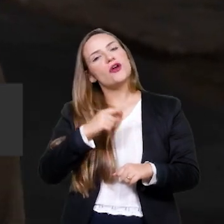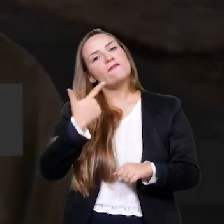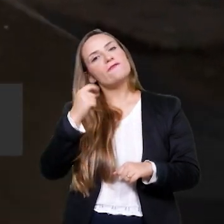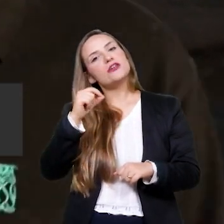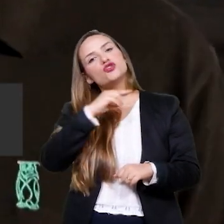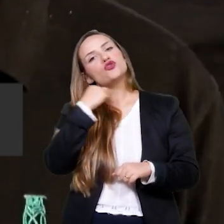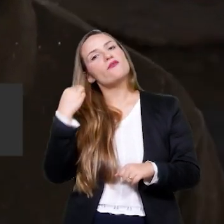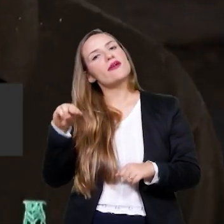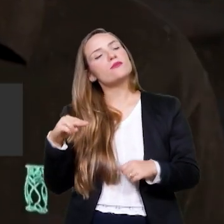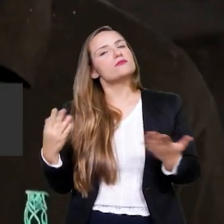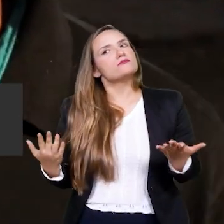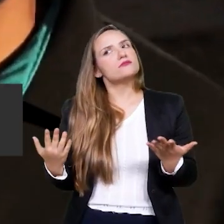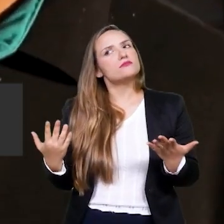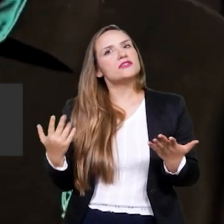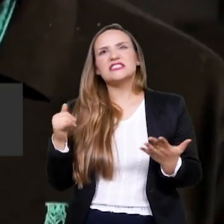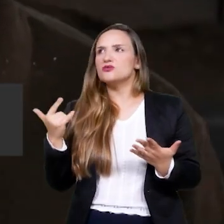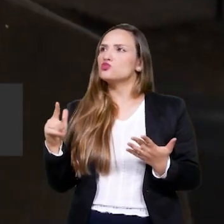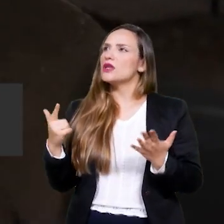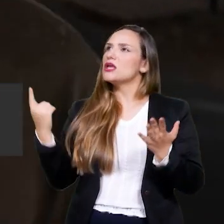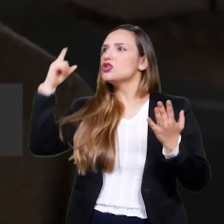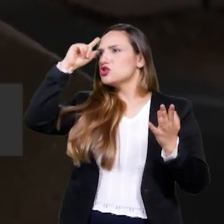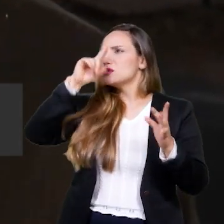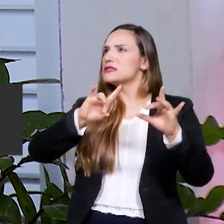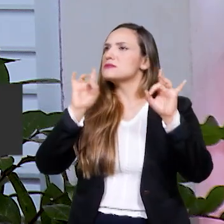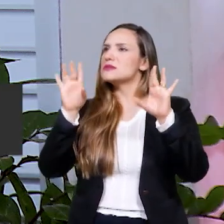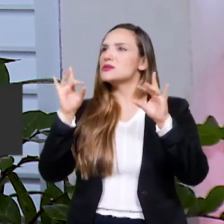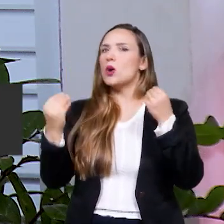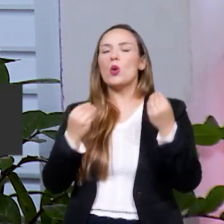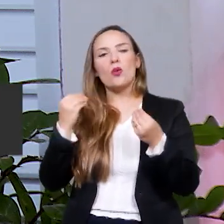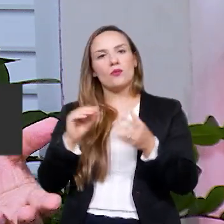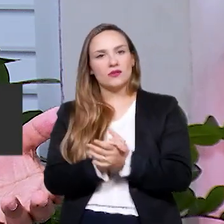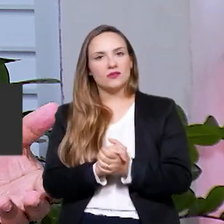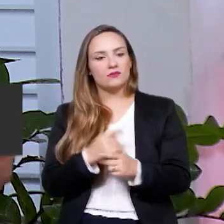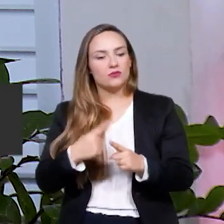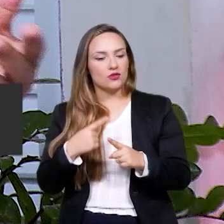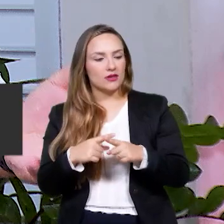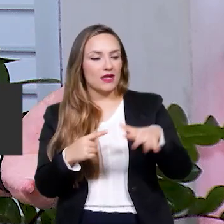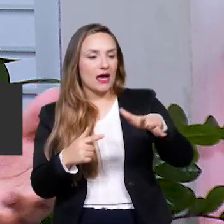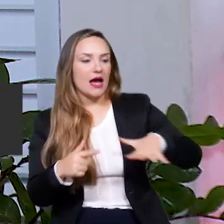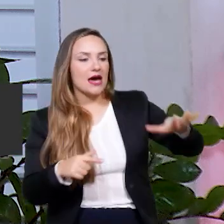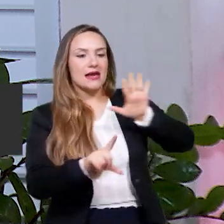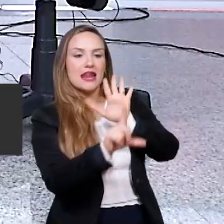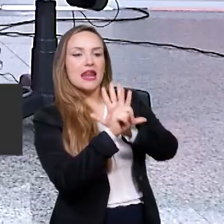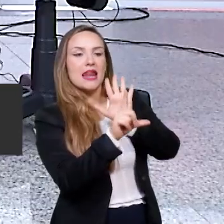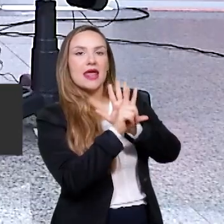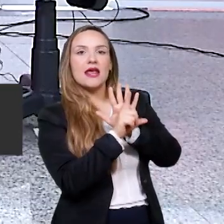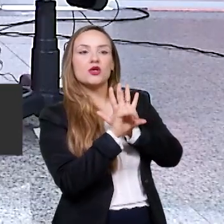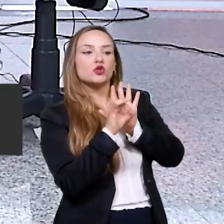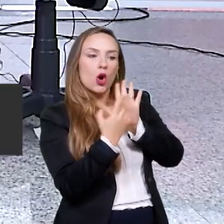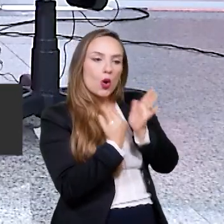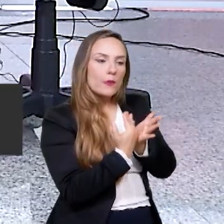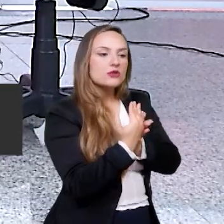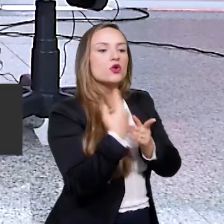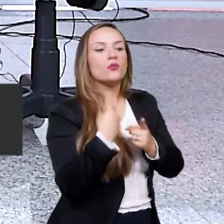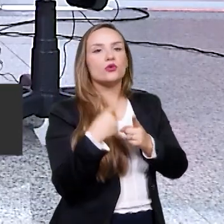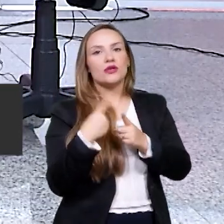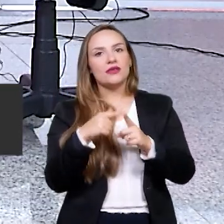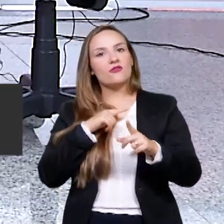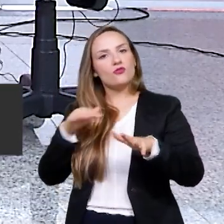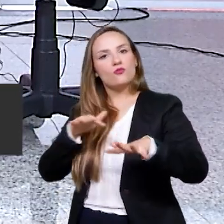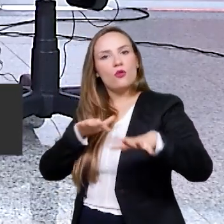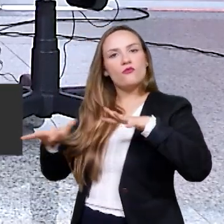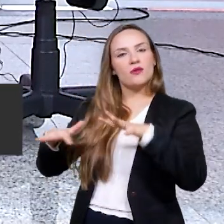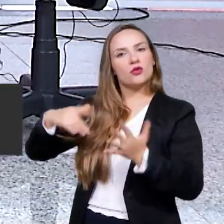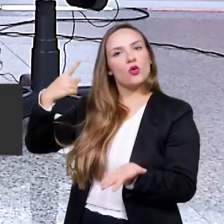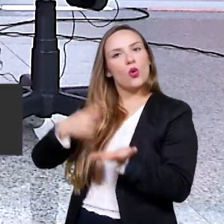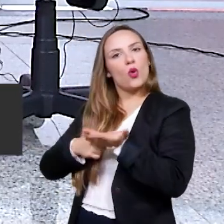hoje? Muita coisa, principalmente no campo legislativo, nas ações, não teria acontecido. Isso é fruto de